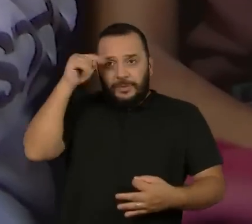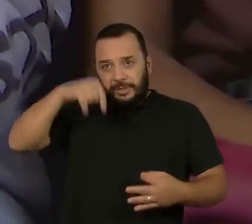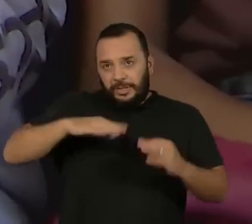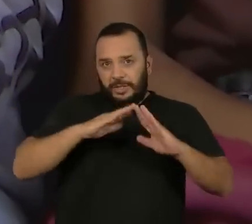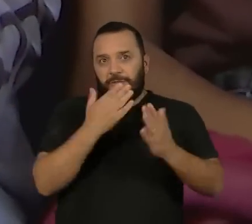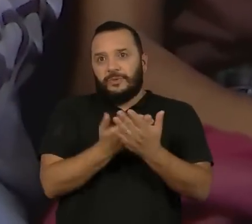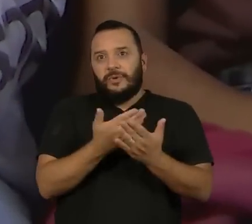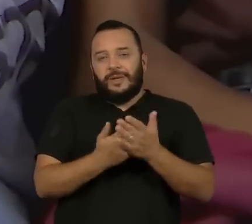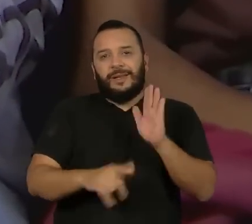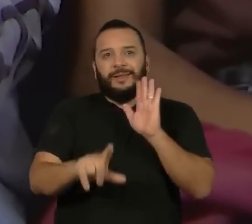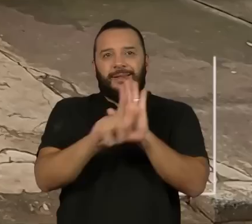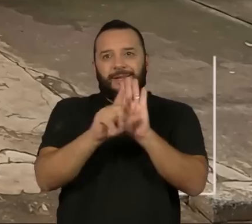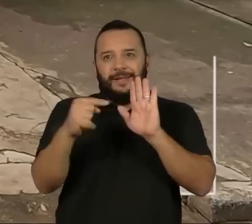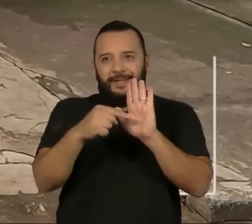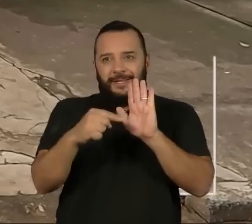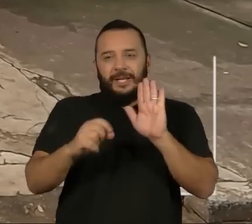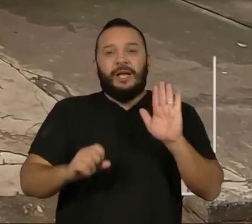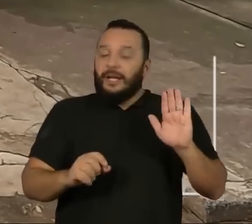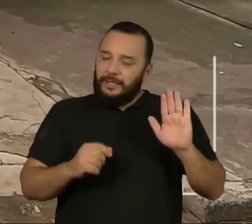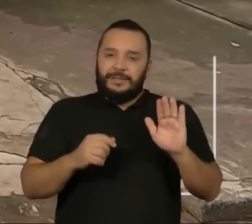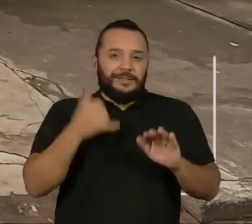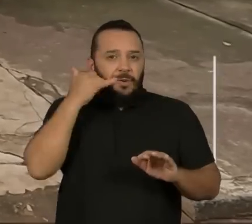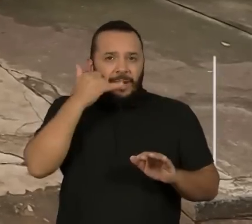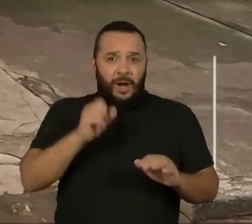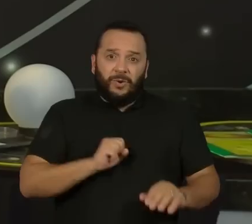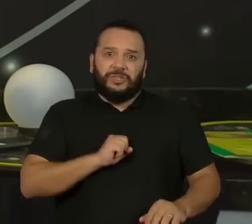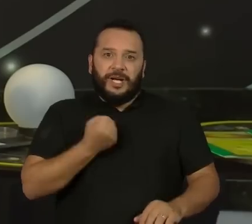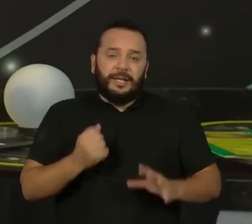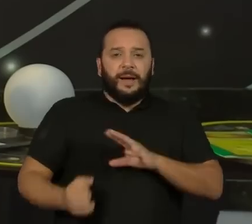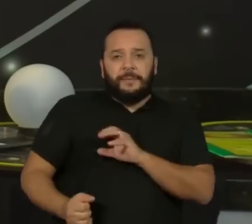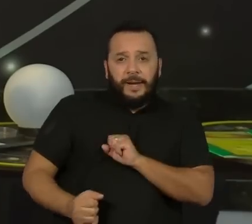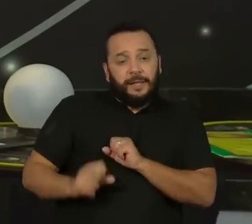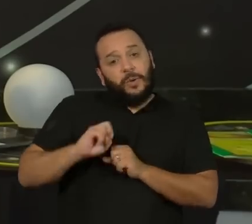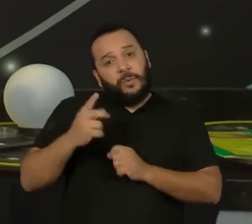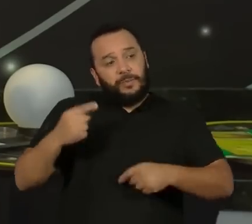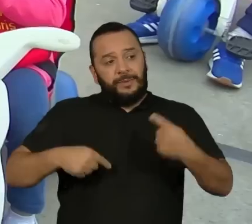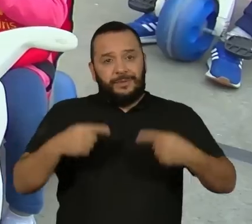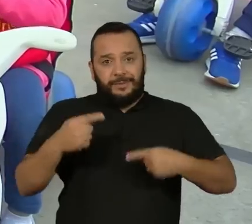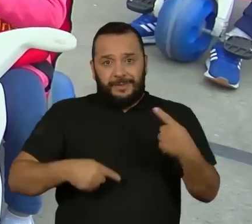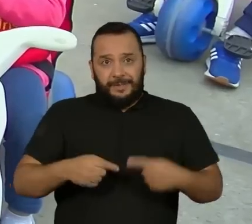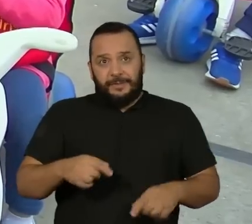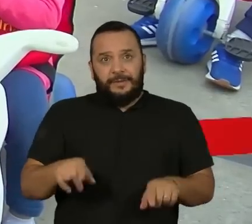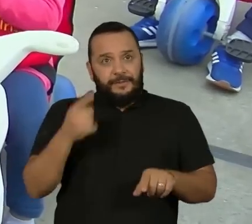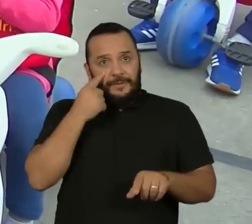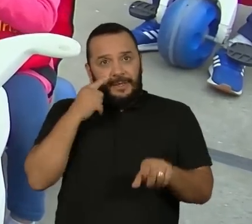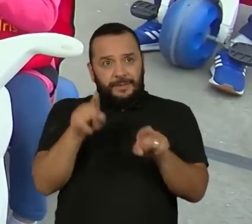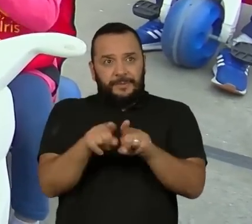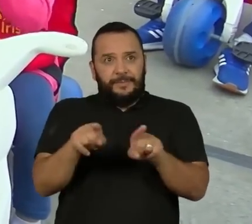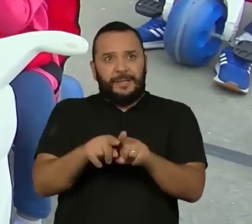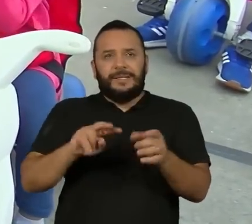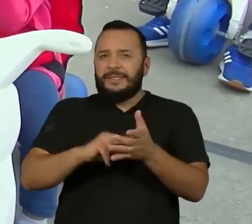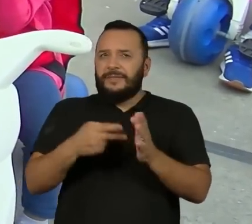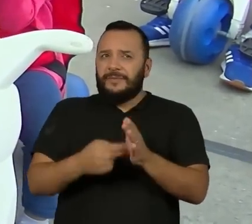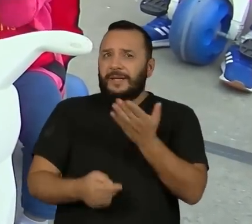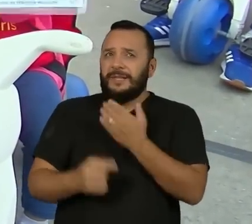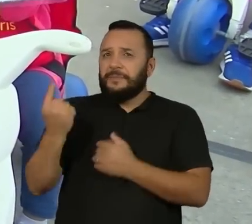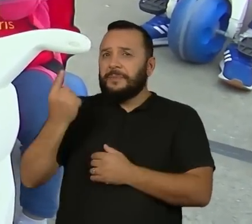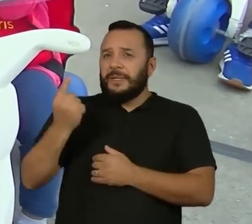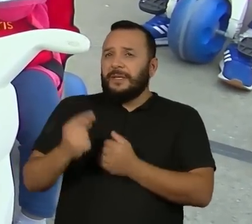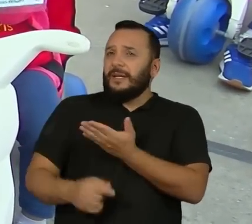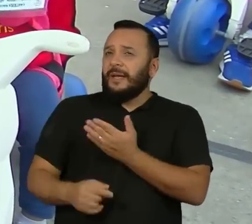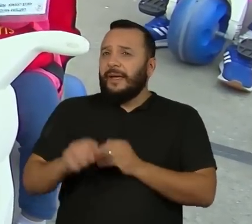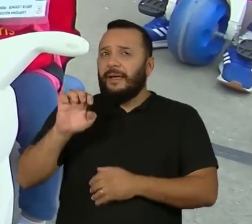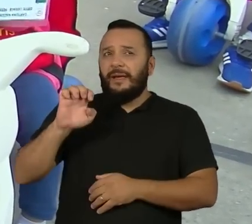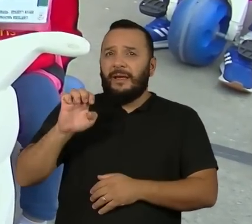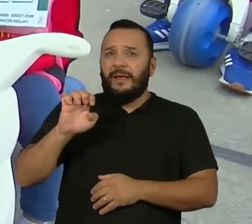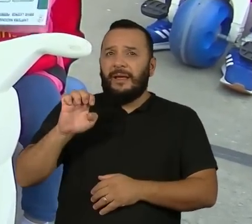essa lei amada, odiada e polêmica. E você vai ver também. E o que significa que essas placas? Essa primeira aqui, ó, essa que tem a letra